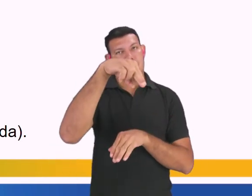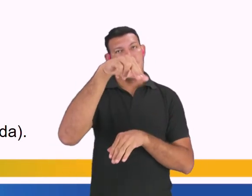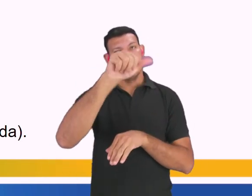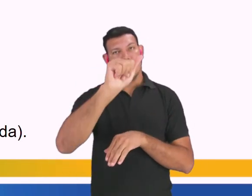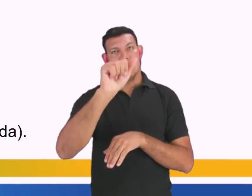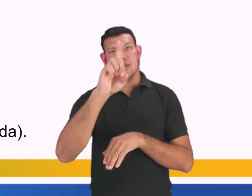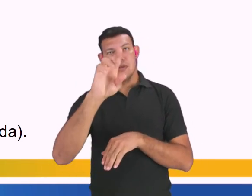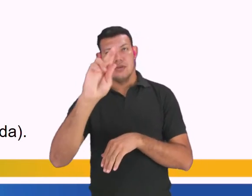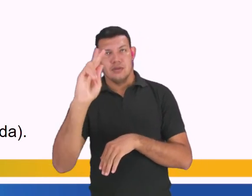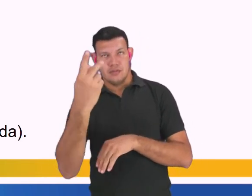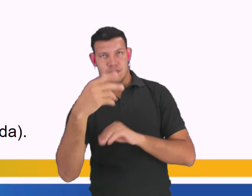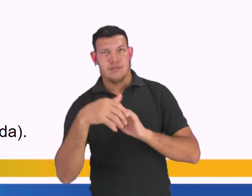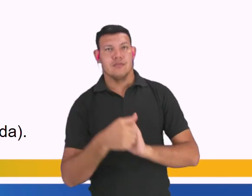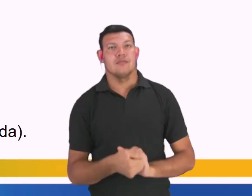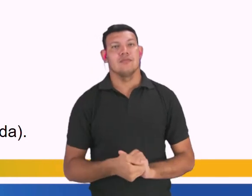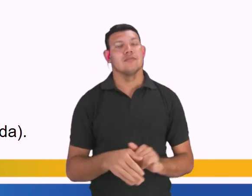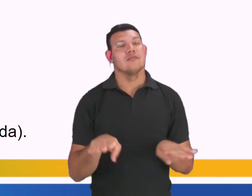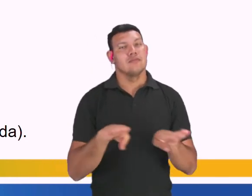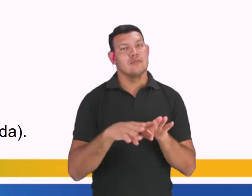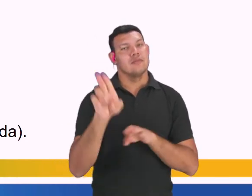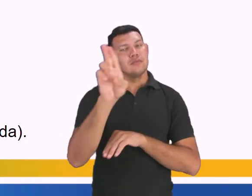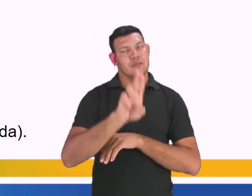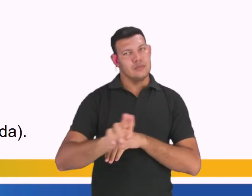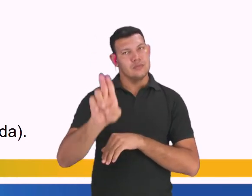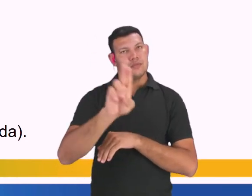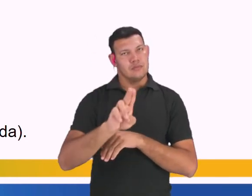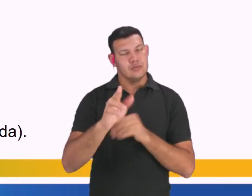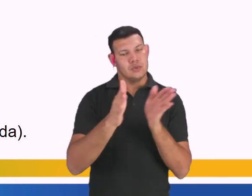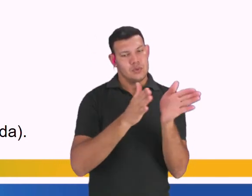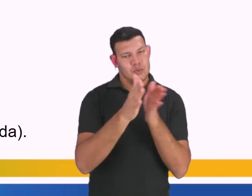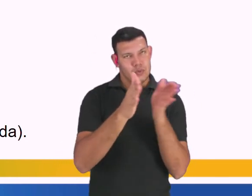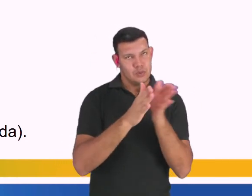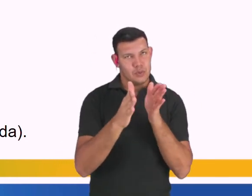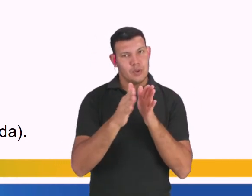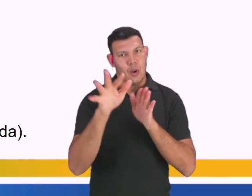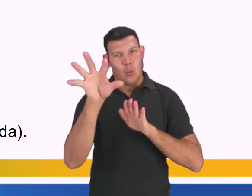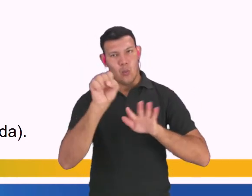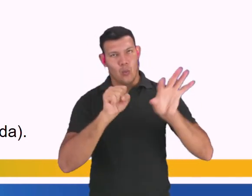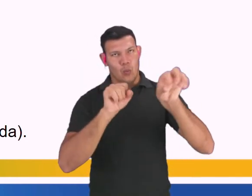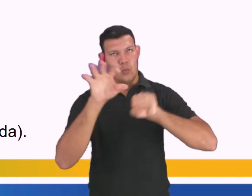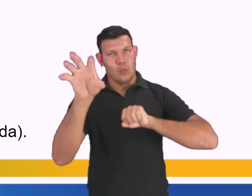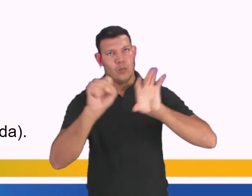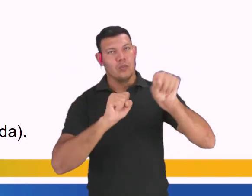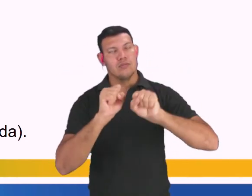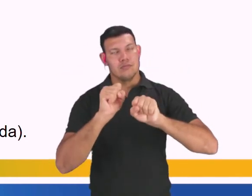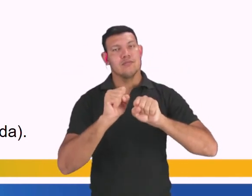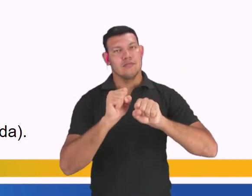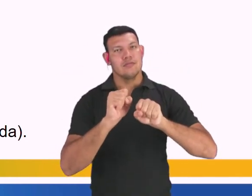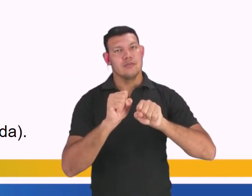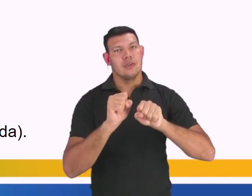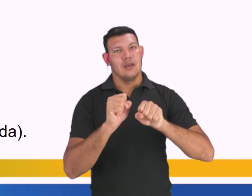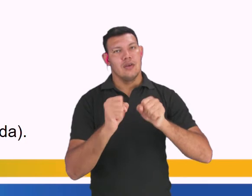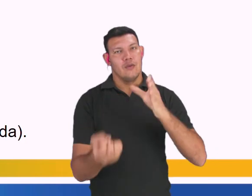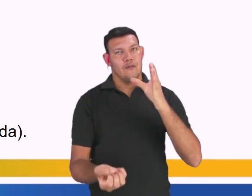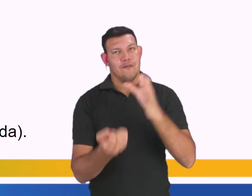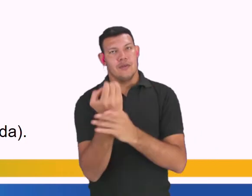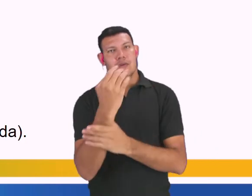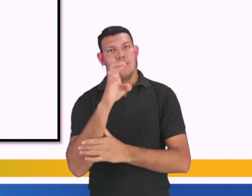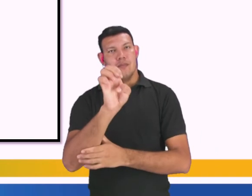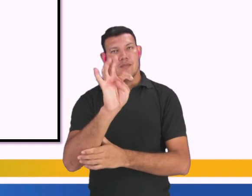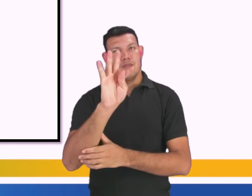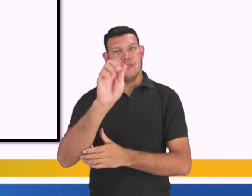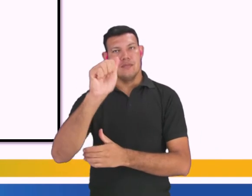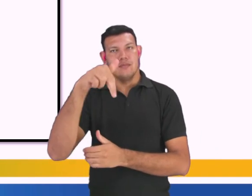transportadores elétricos, né, que são utilizados nesse processo para obter o etanol, através também